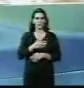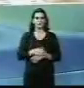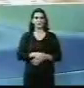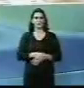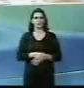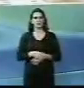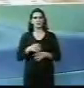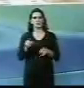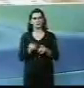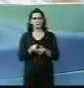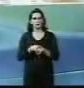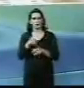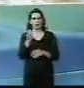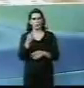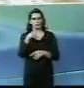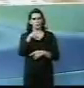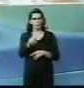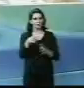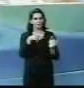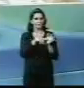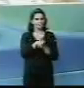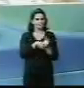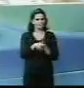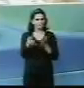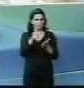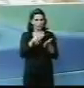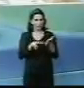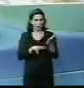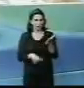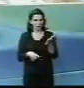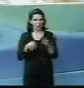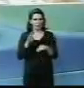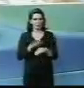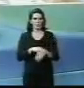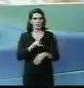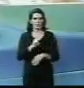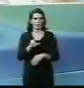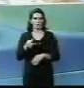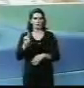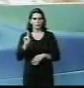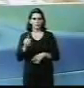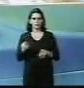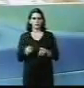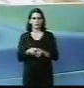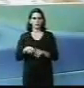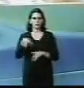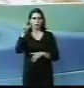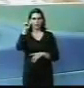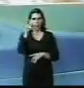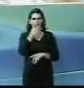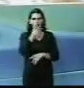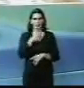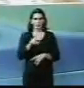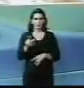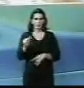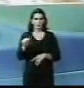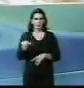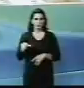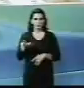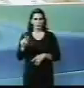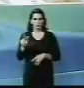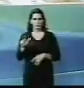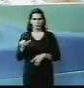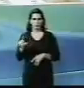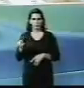e esperamos também que vocês corram atrás para ler um pouco mais sobre o Squid, o DansGuardian, né, a relação desses